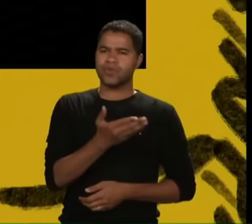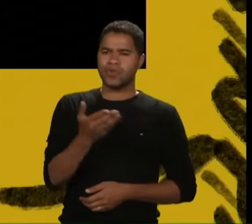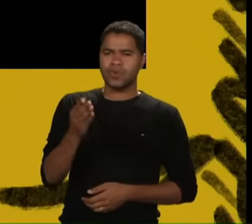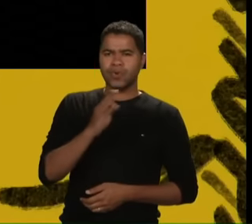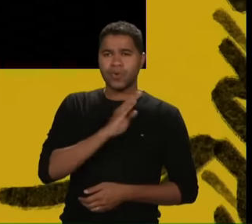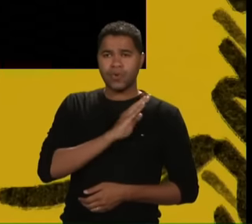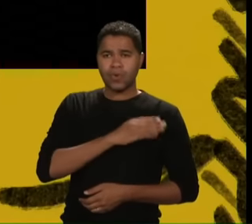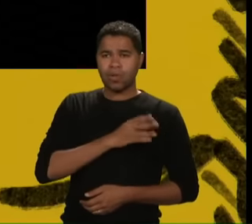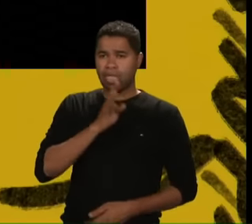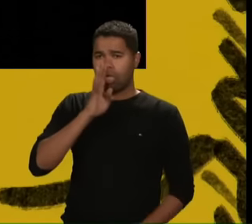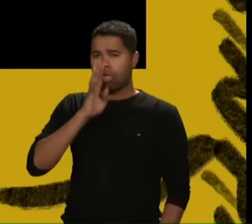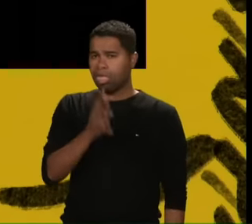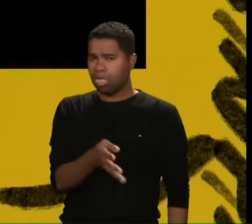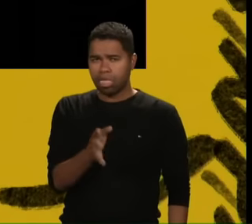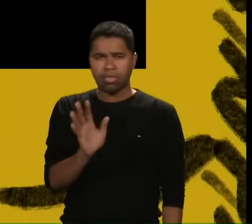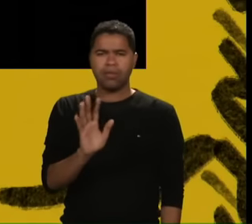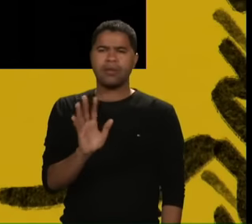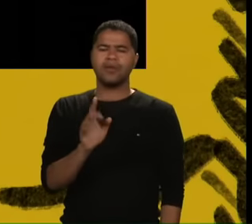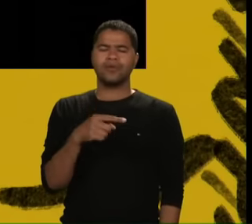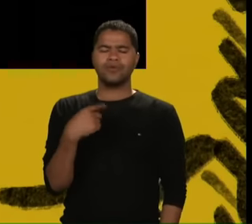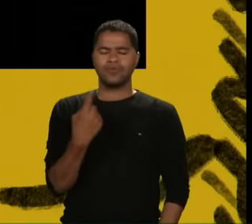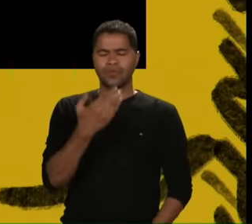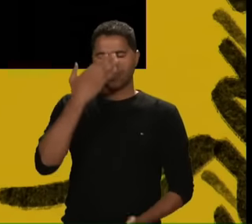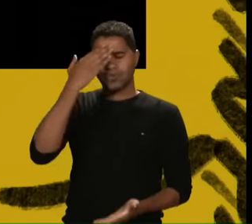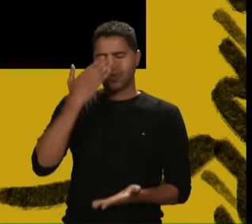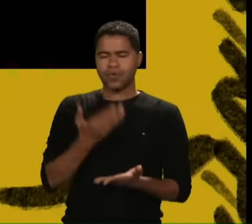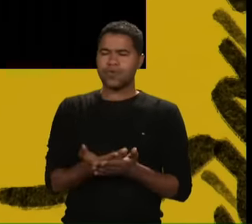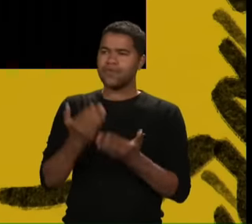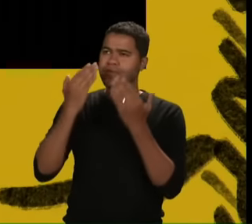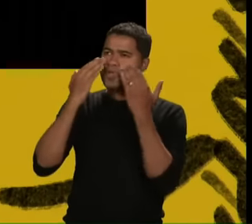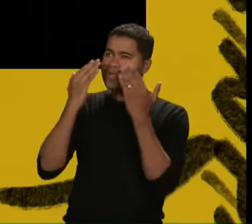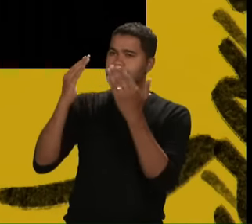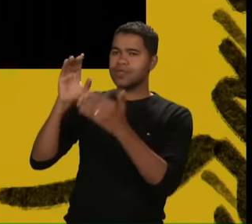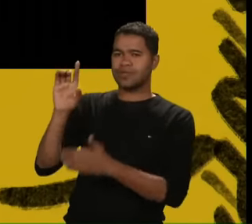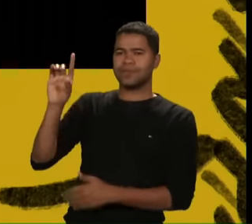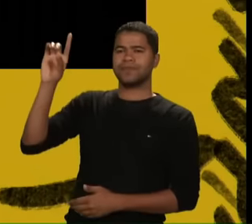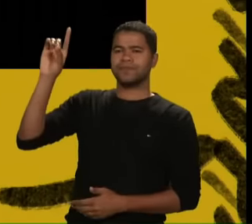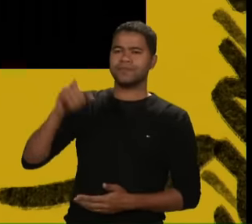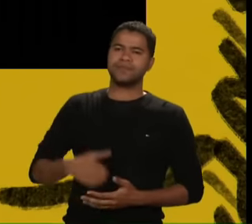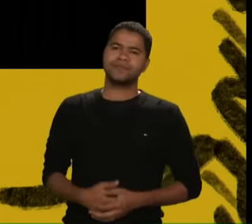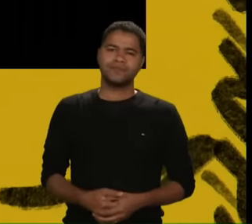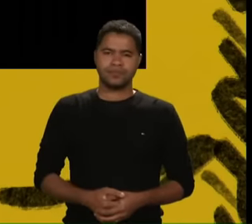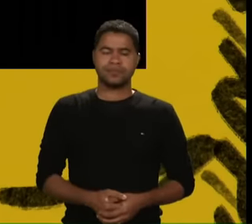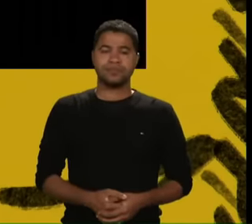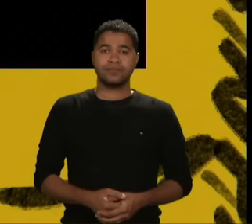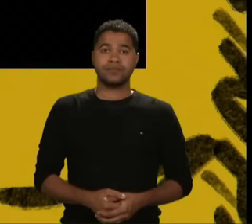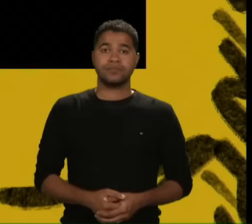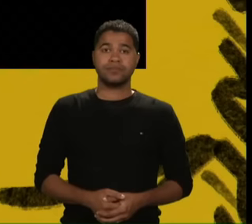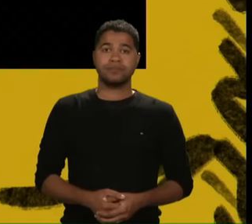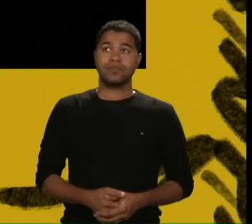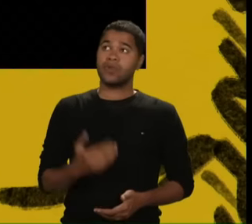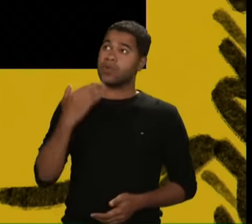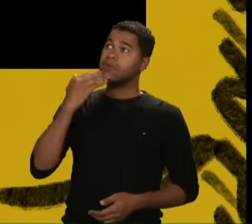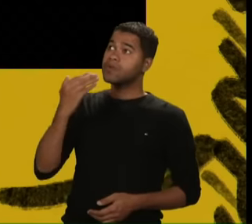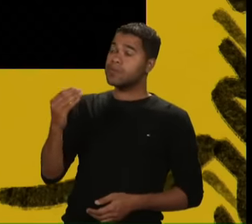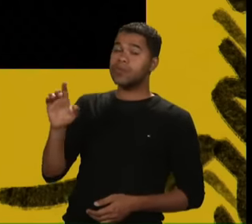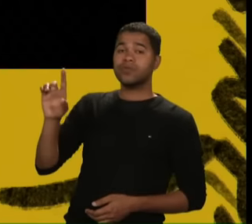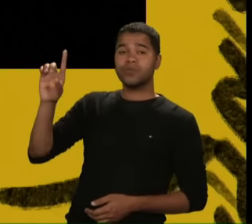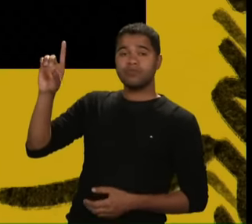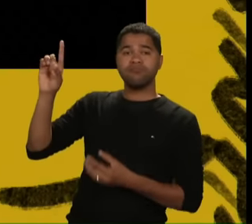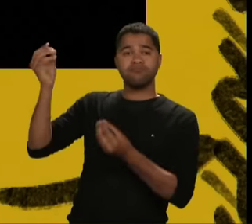nos acusar, temos confiança diante de Deus, e aquilo que pedimos